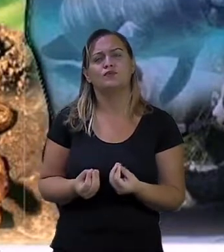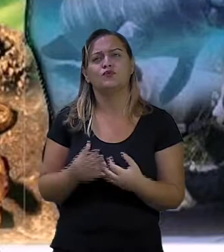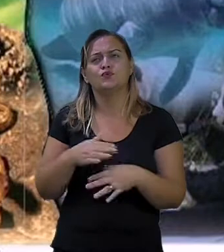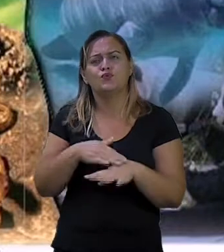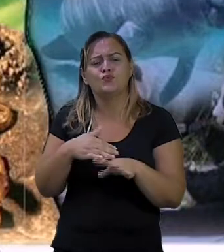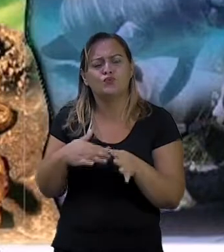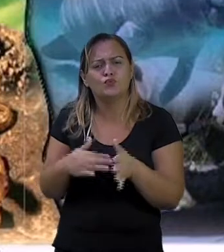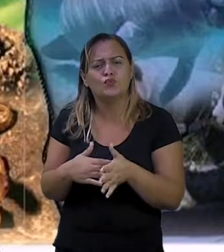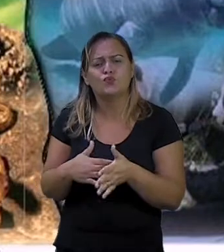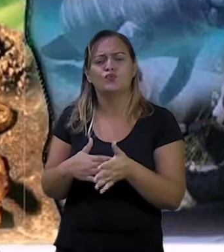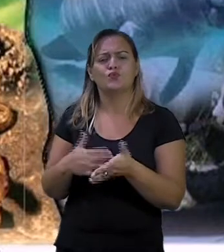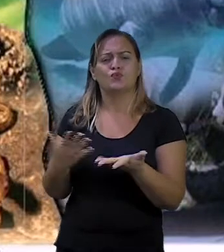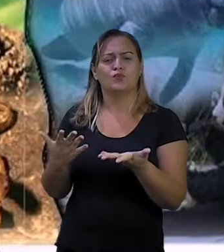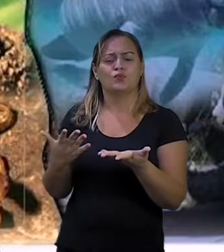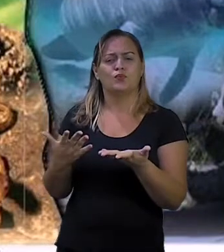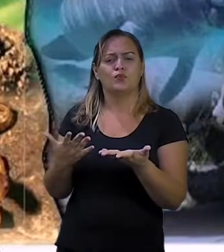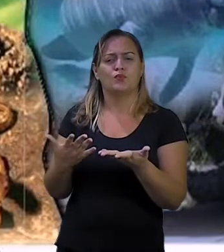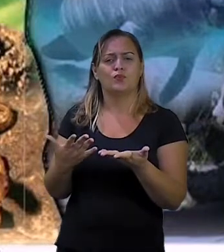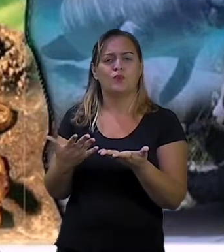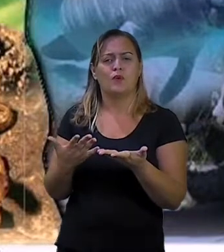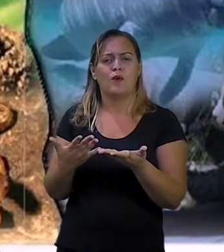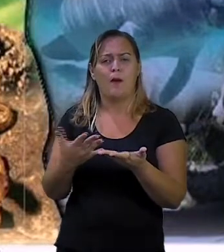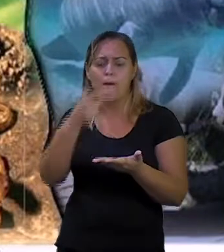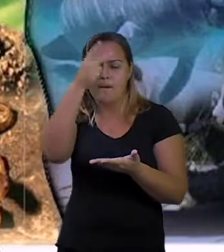descrito pelos cientistas?